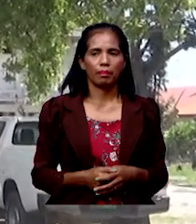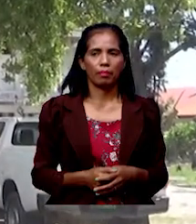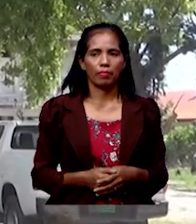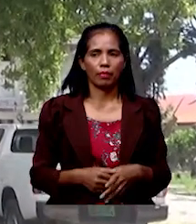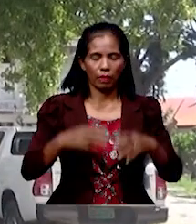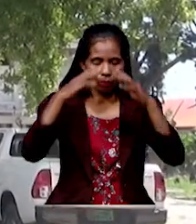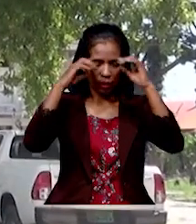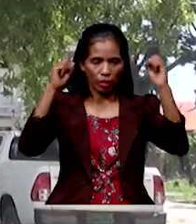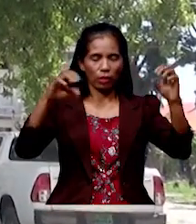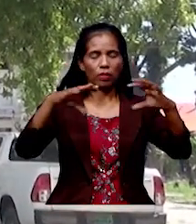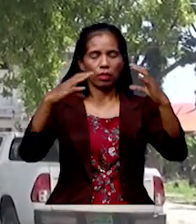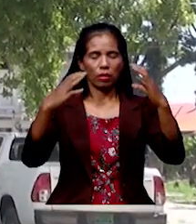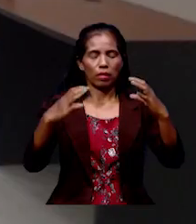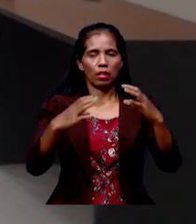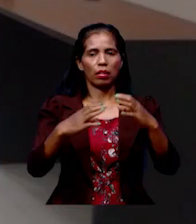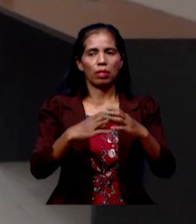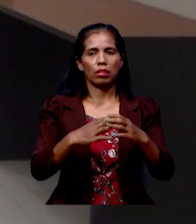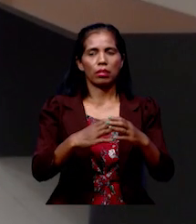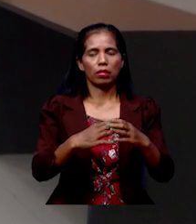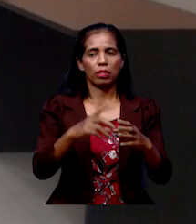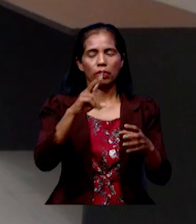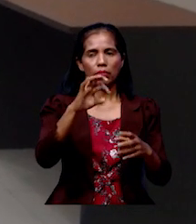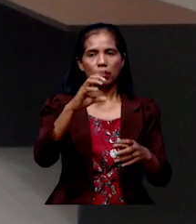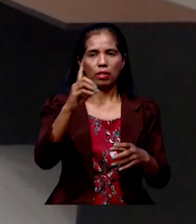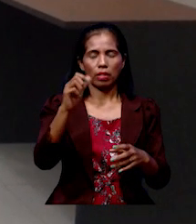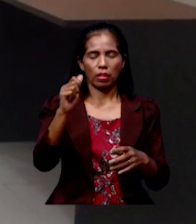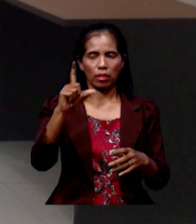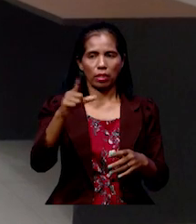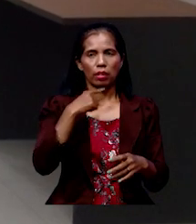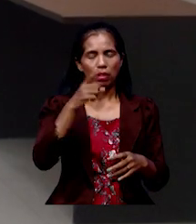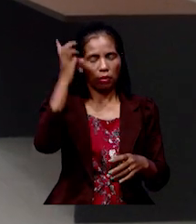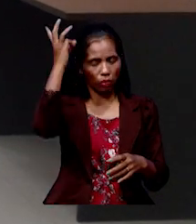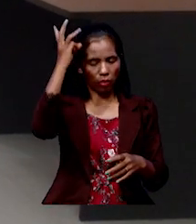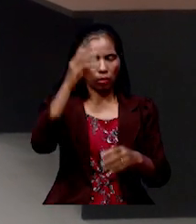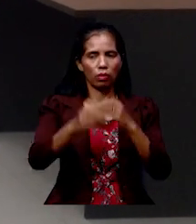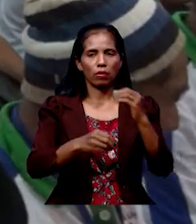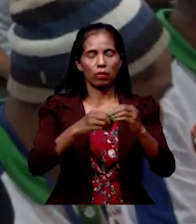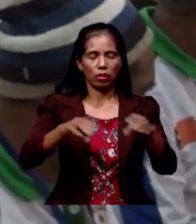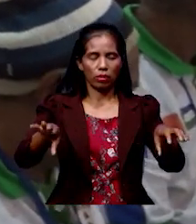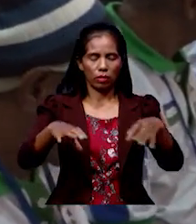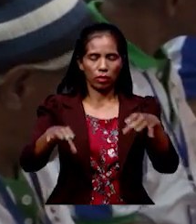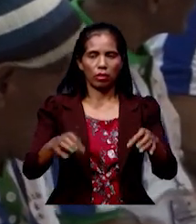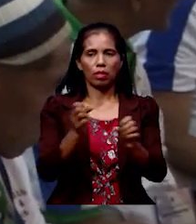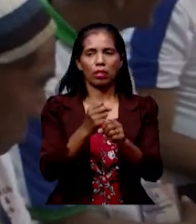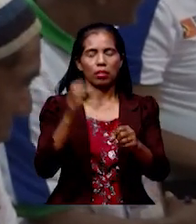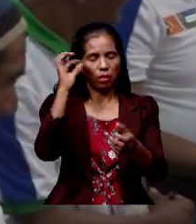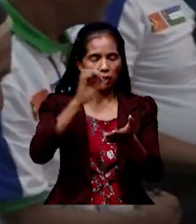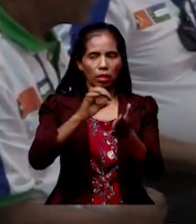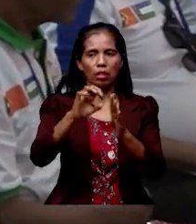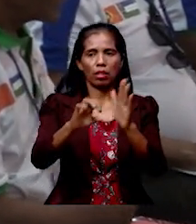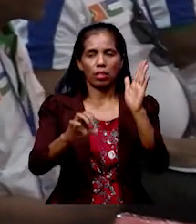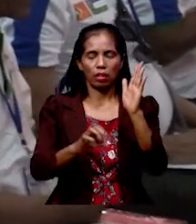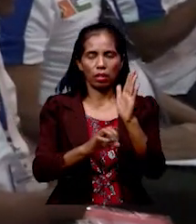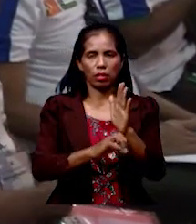Presidente do Conselho Combatentes Libertação Nacional, Vidal de Jusria Kleman, atou na preocupação em relação ao serviço durante o secretário de Estado